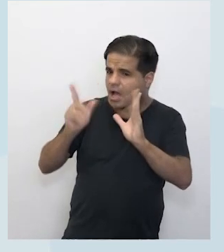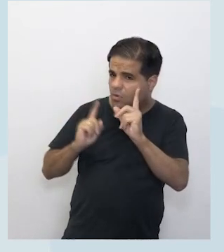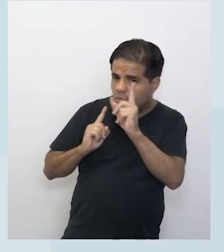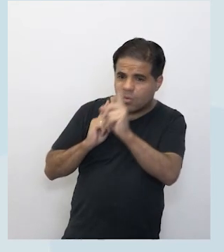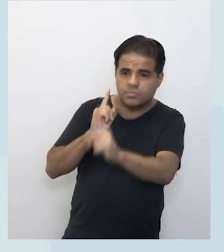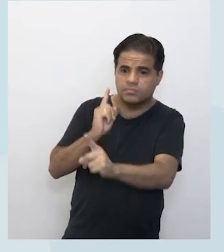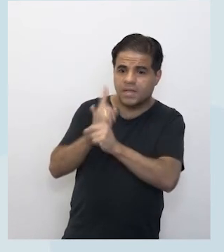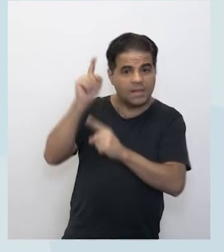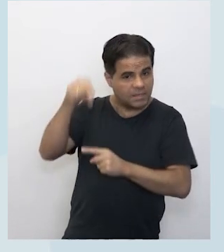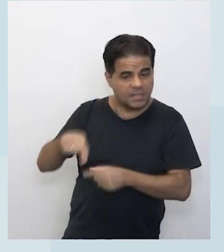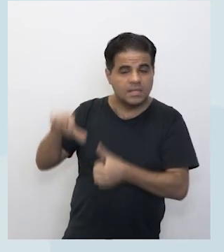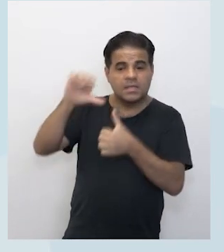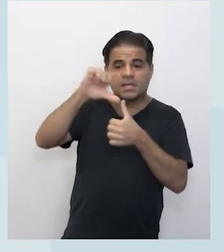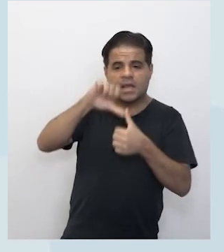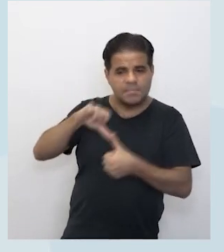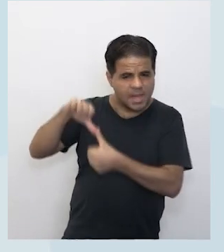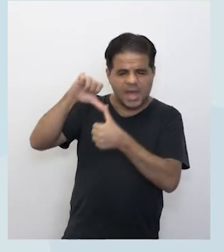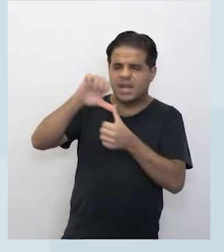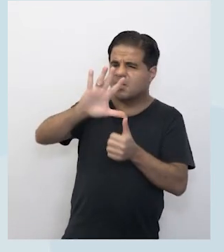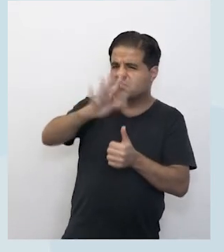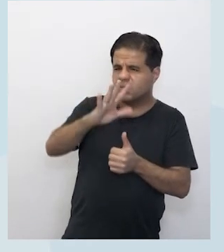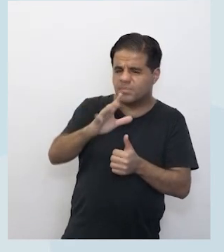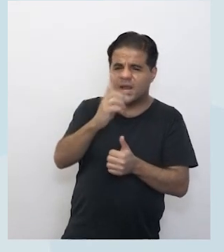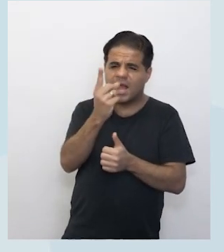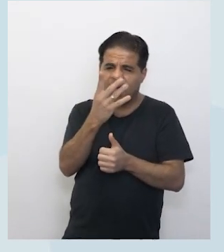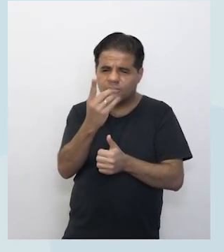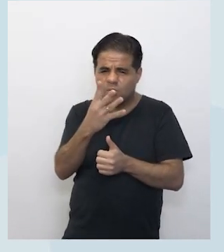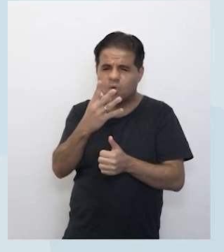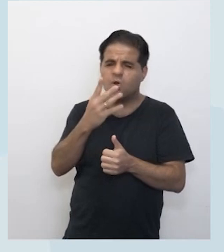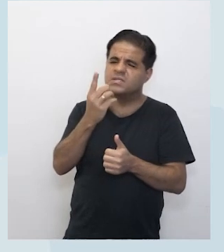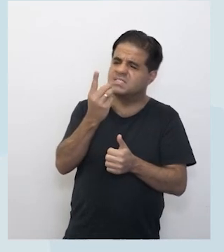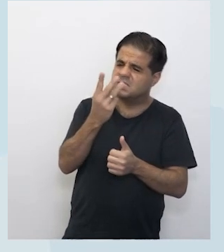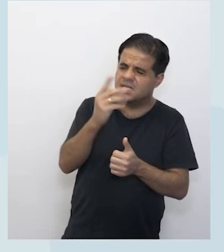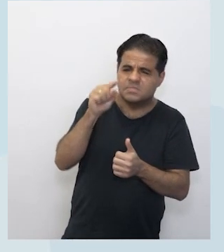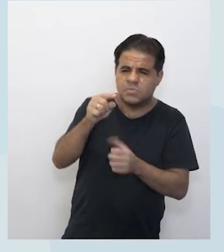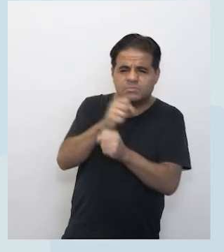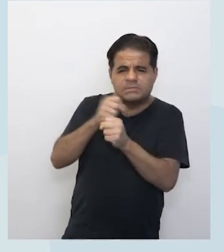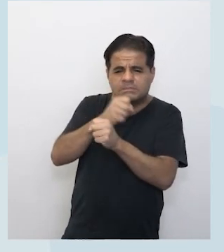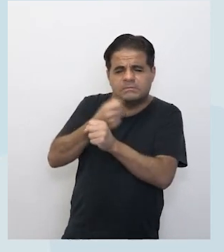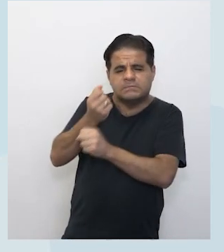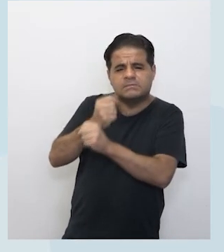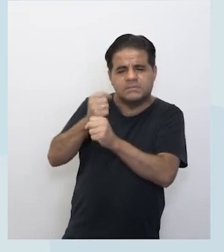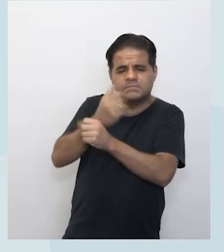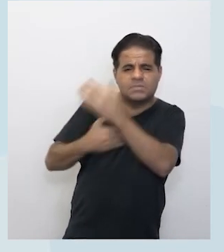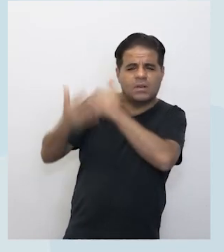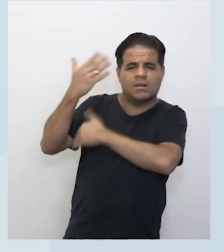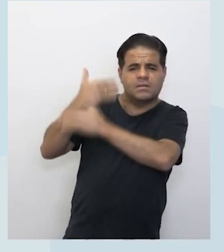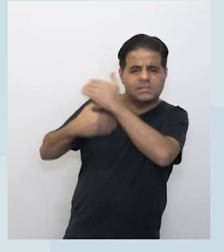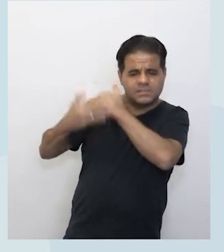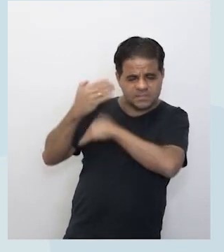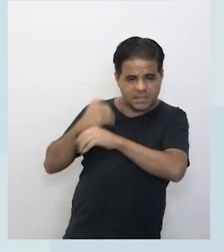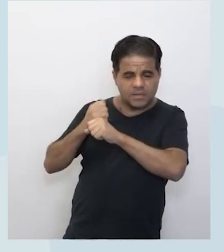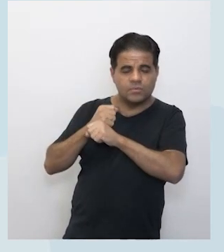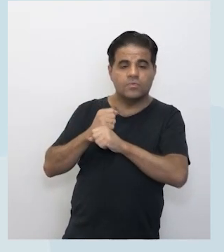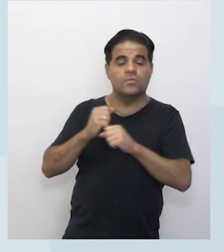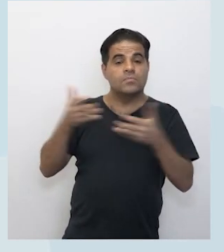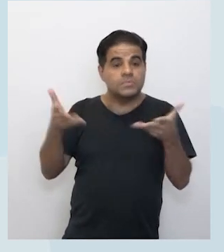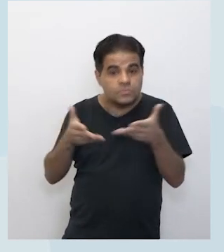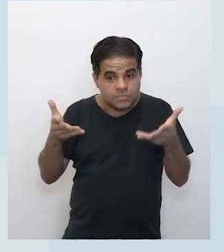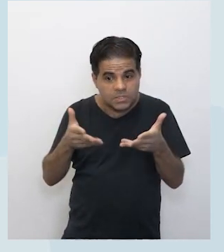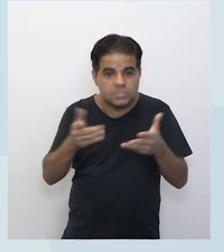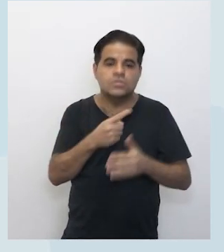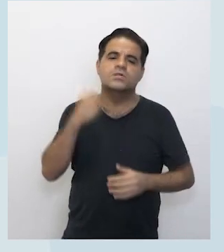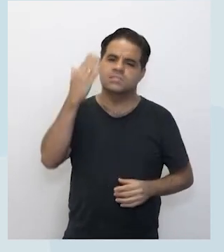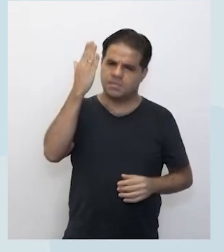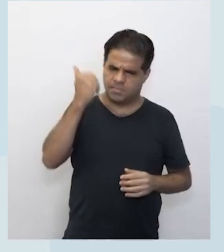na América. Ele data aí de 14 a 13 mil anos atrás. Porém, atualmente já sabemos